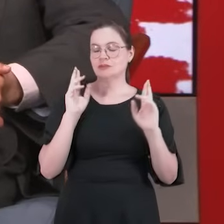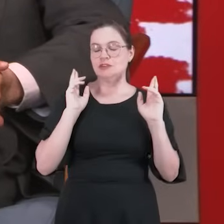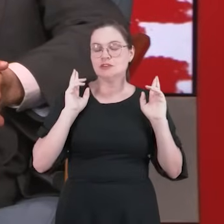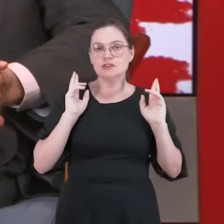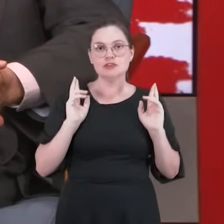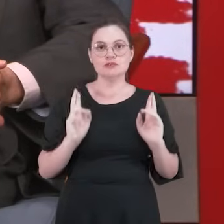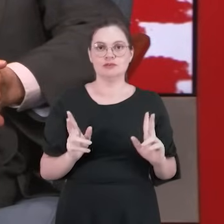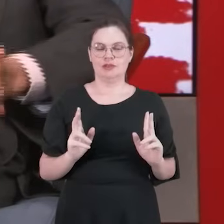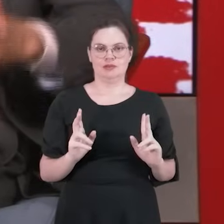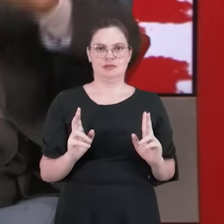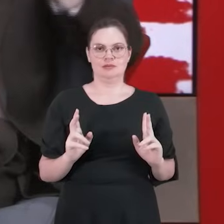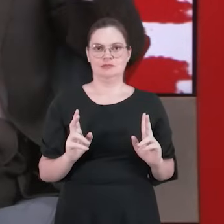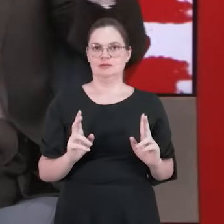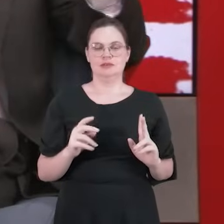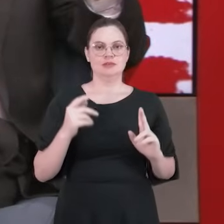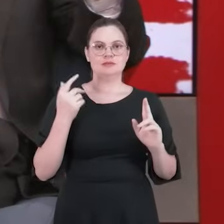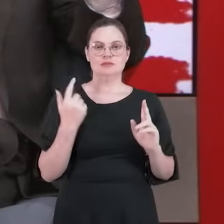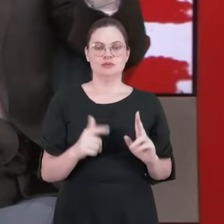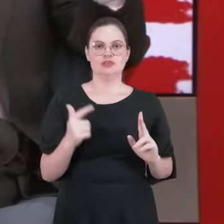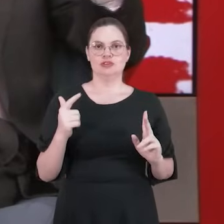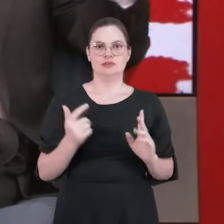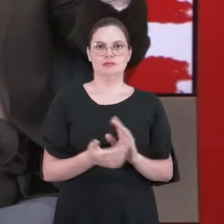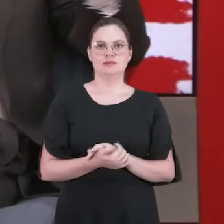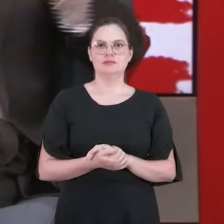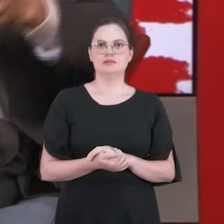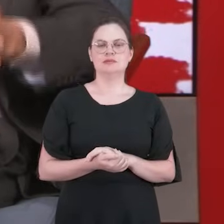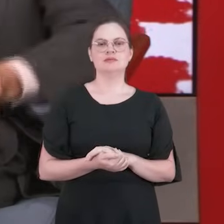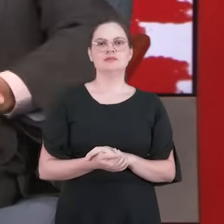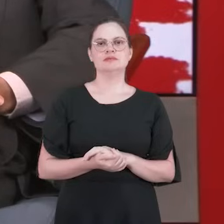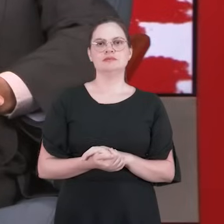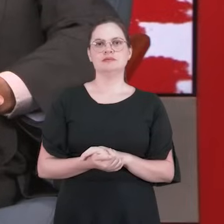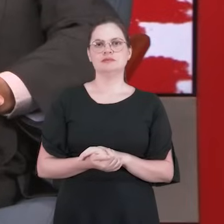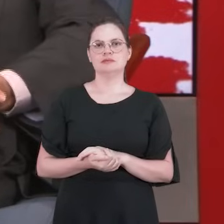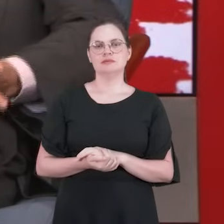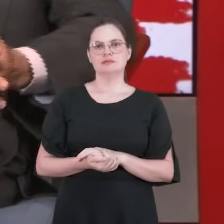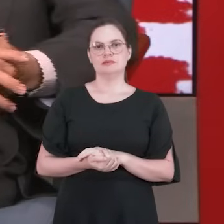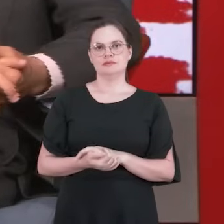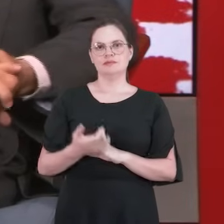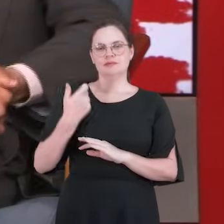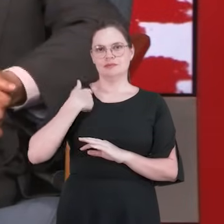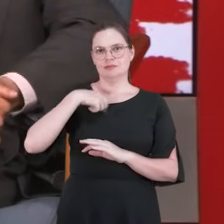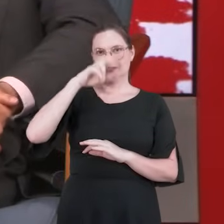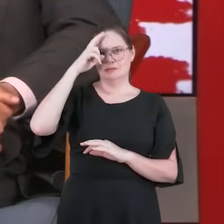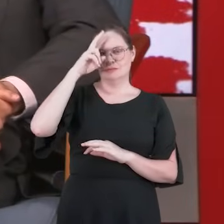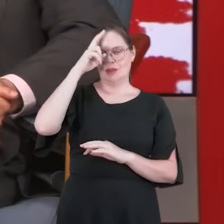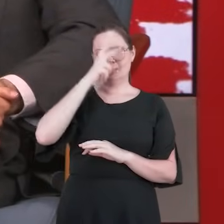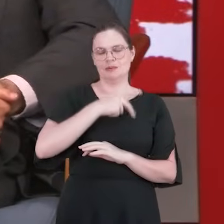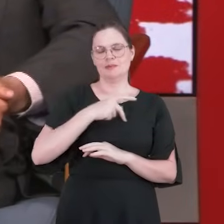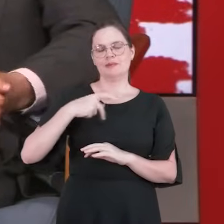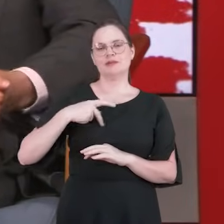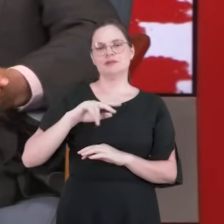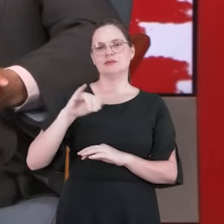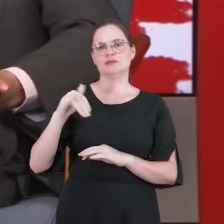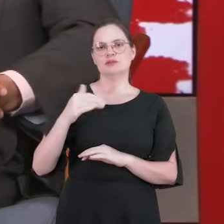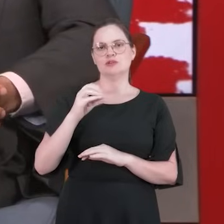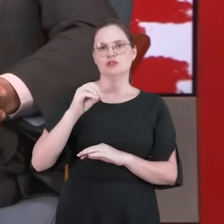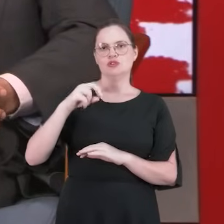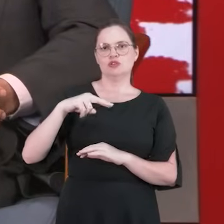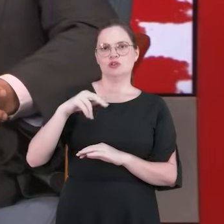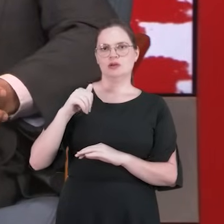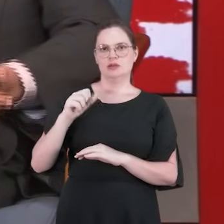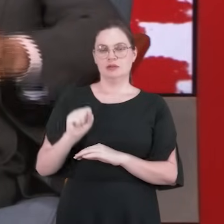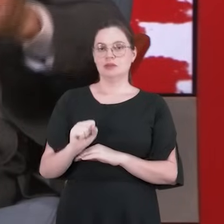completamente sem ter noção. Me lembro que o pastor Jonas